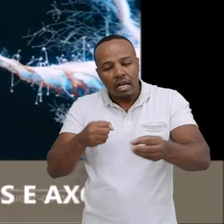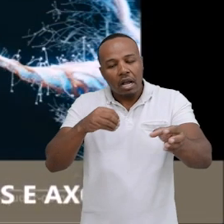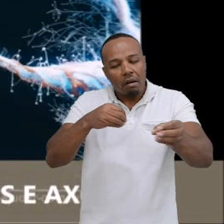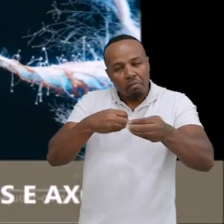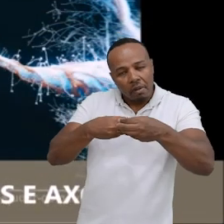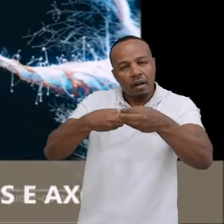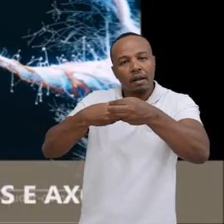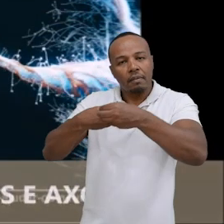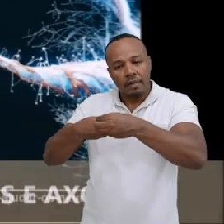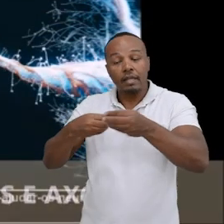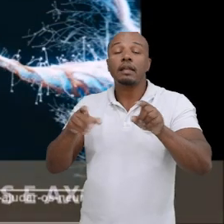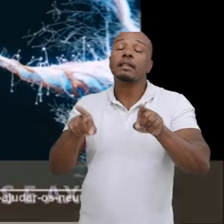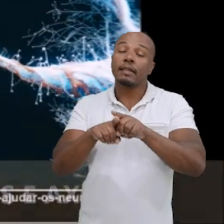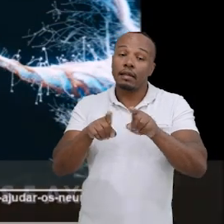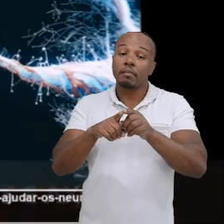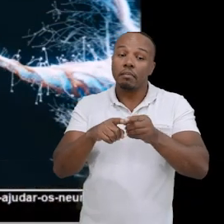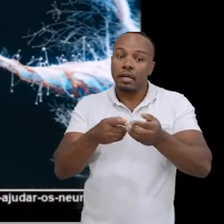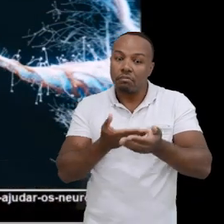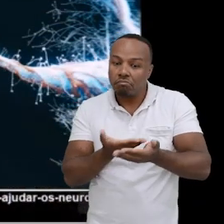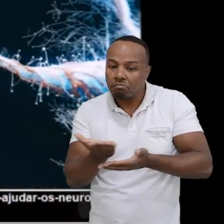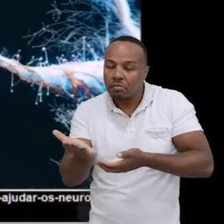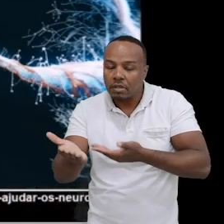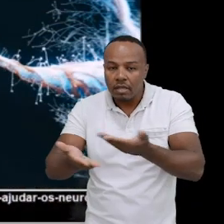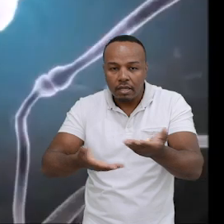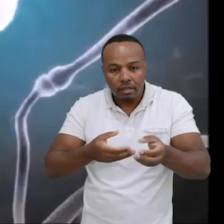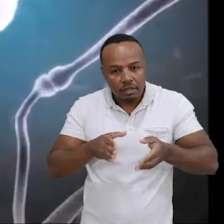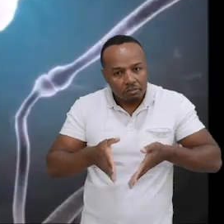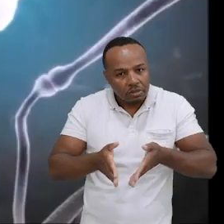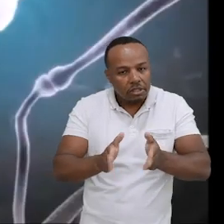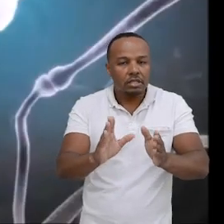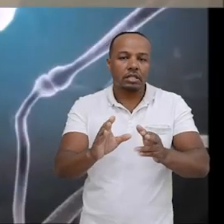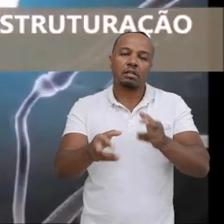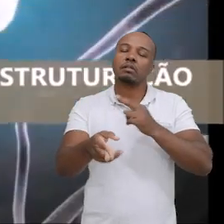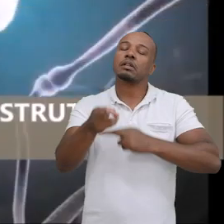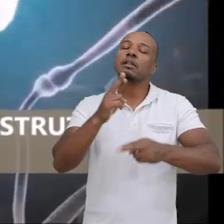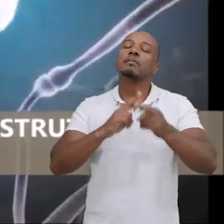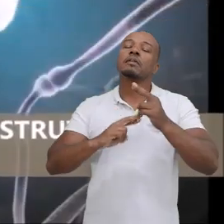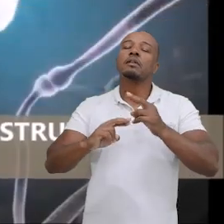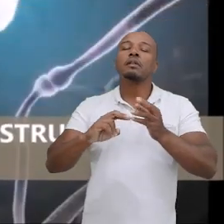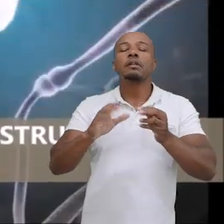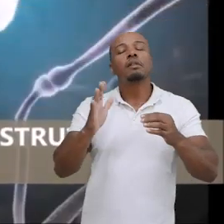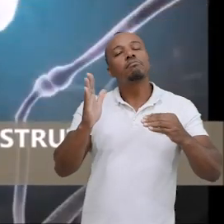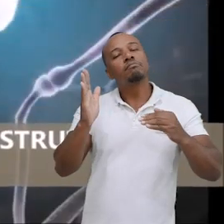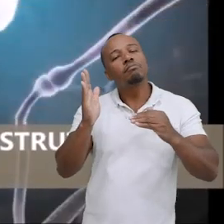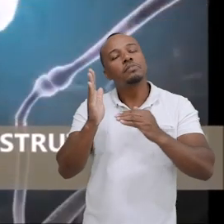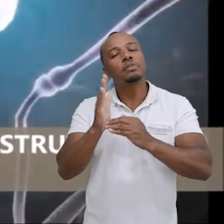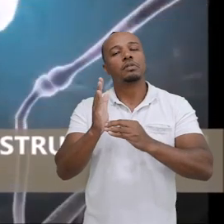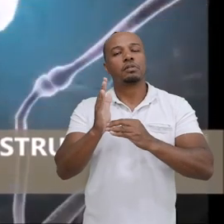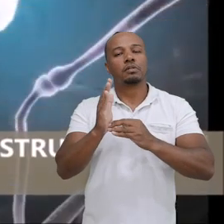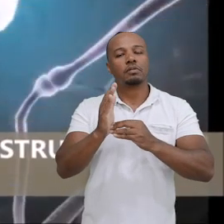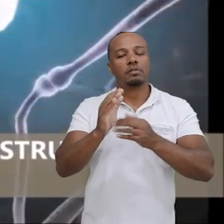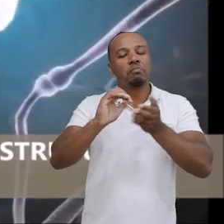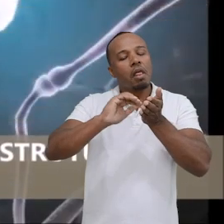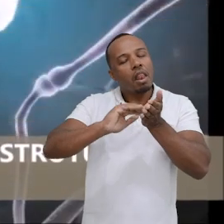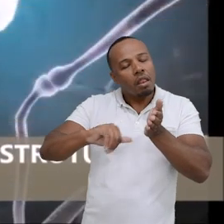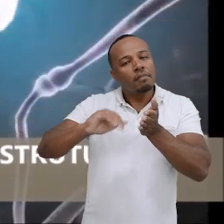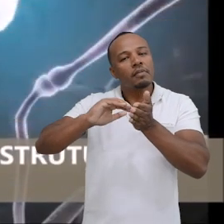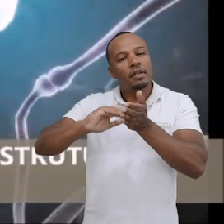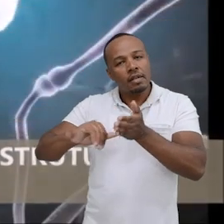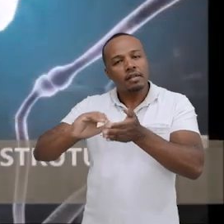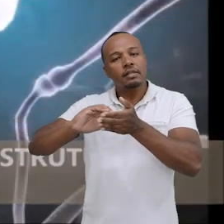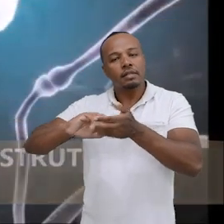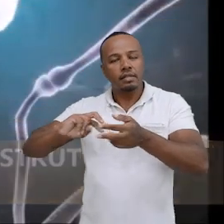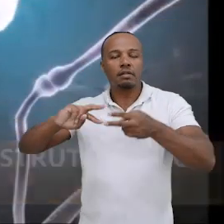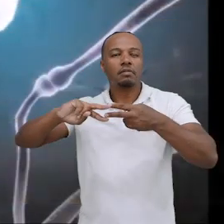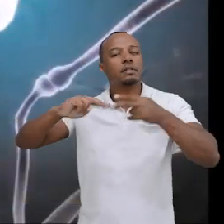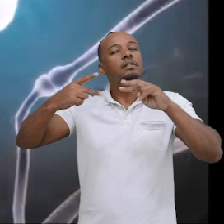na captação quanto na transmissão de respostas, e por último, a eliminação competitiva e reestruturação